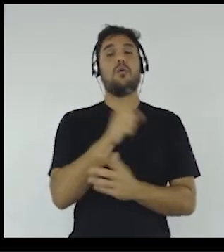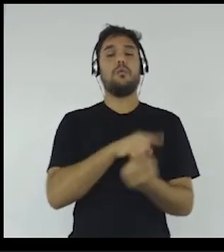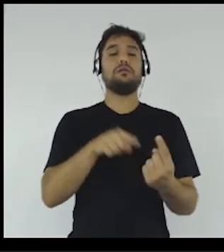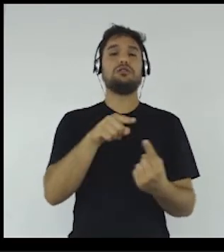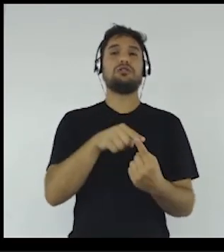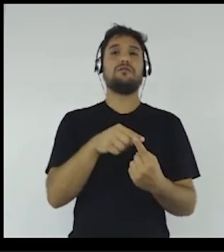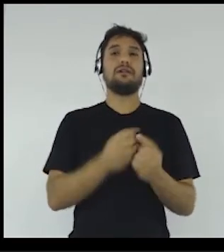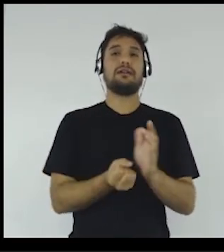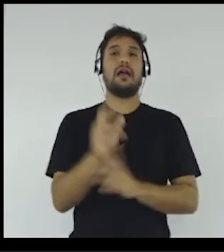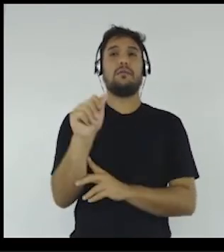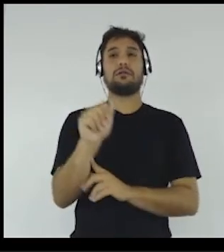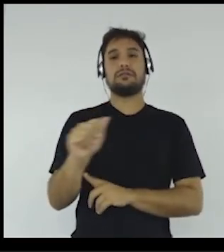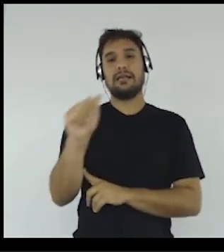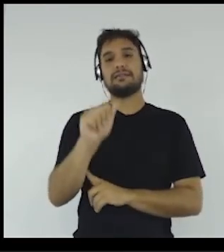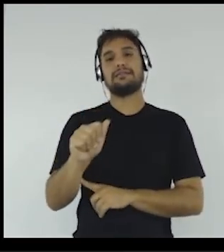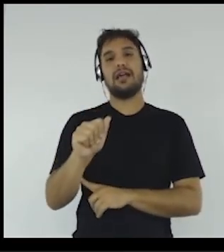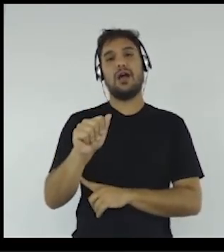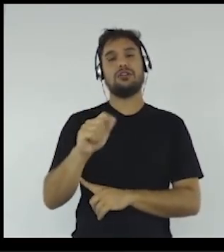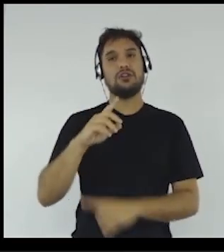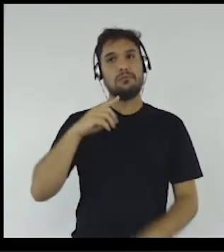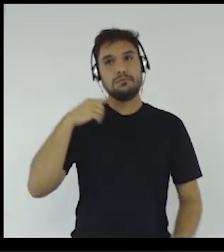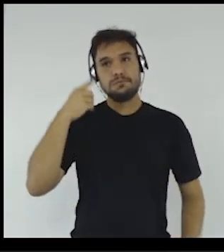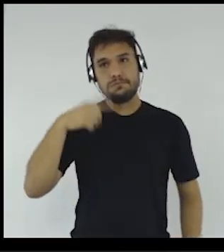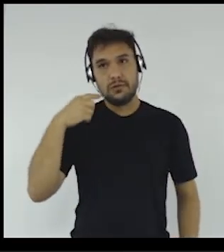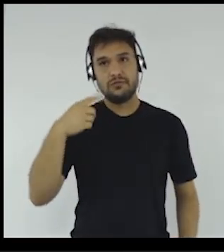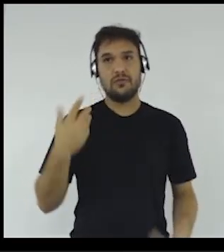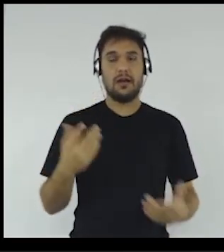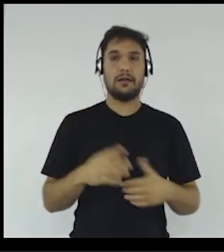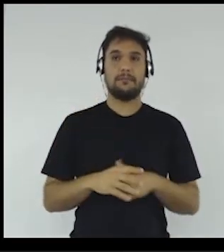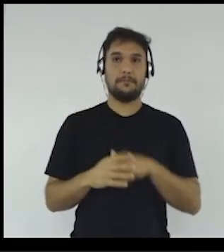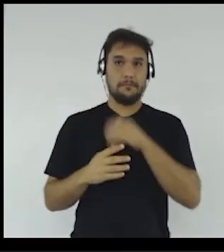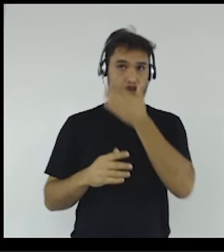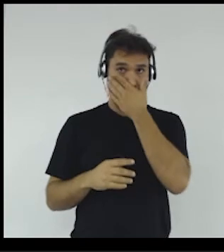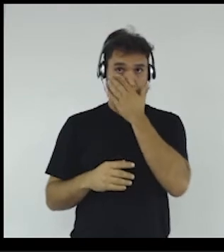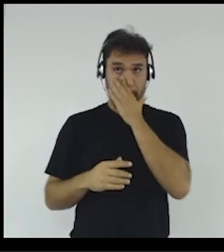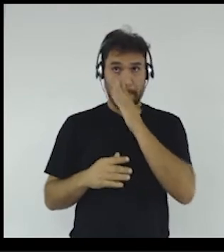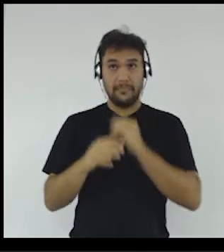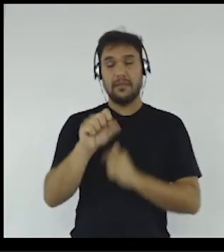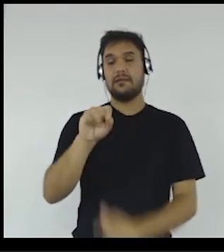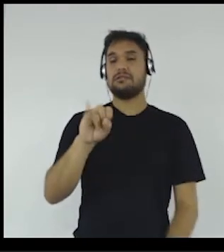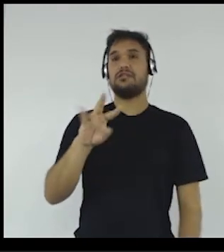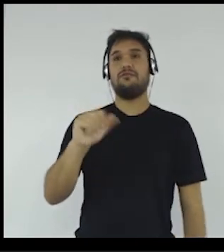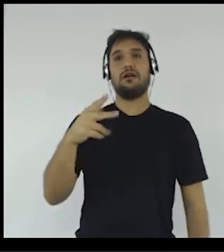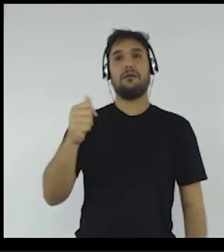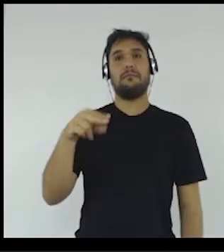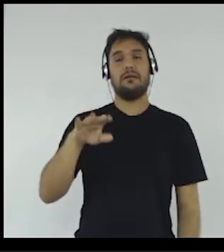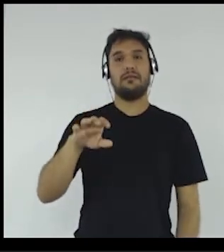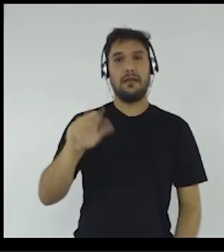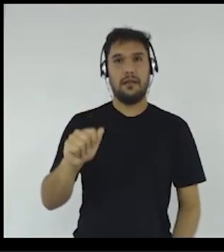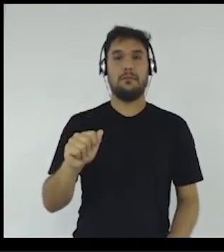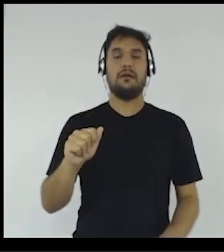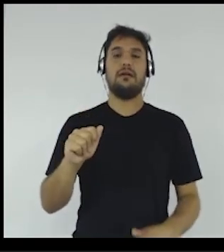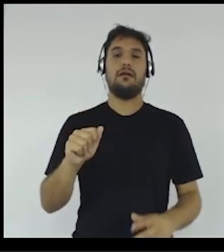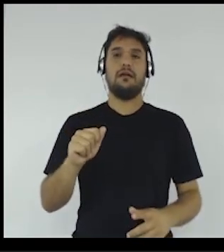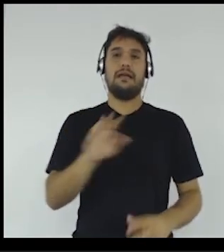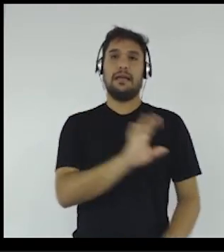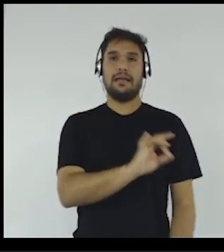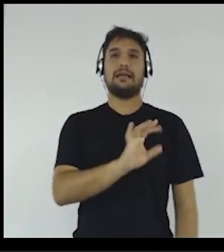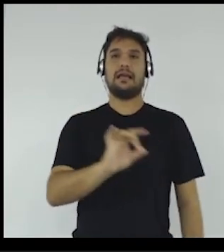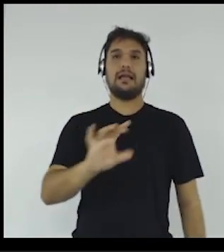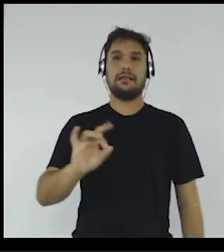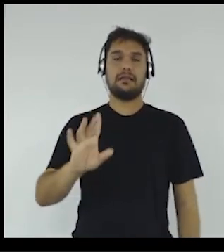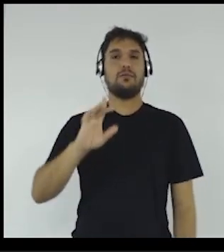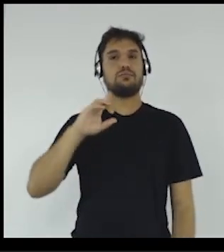organizar uma associação de advogados de administradores de imóveis. Silvio Capanema, de volta ao Rio, e cada um dos